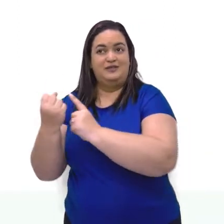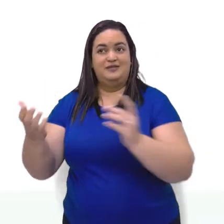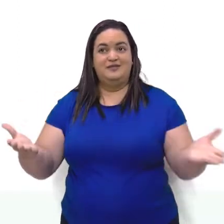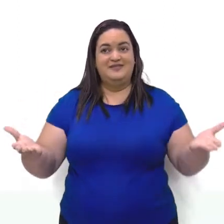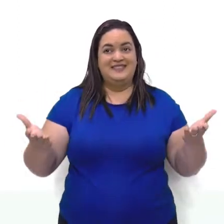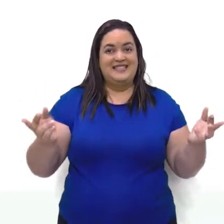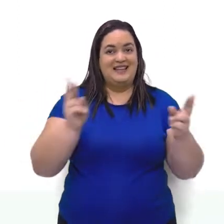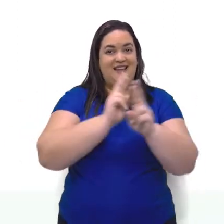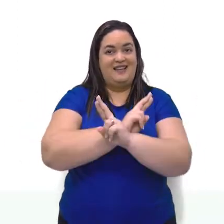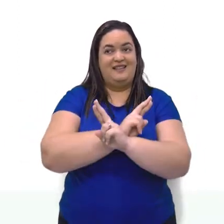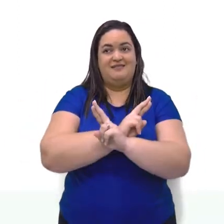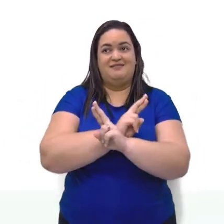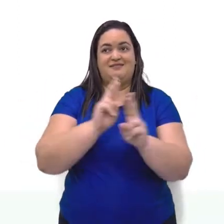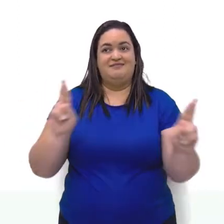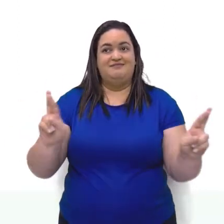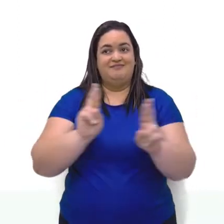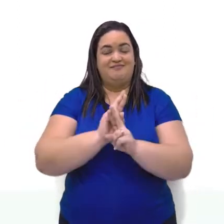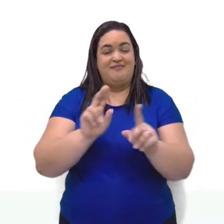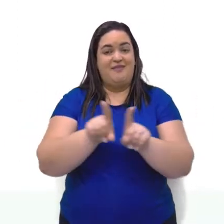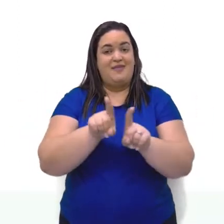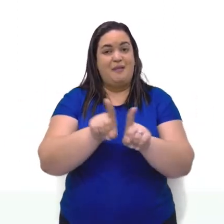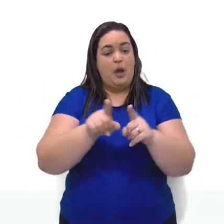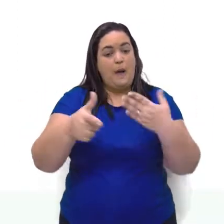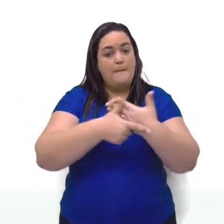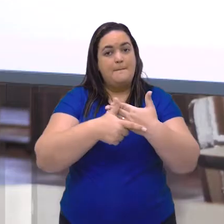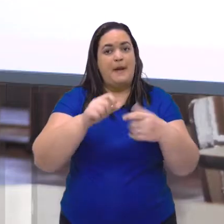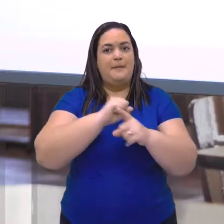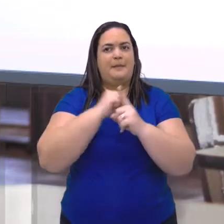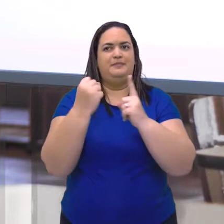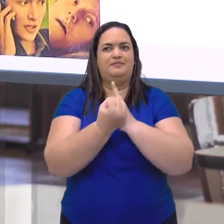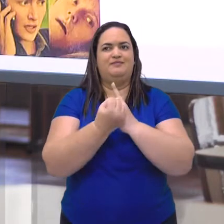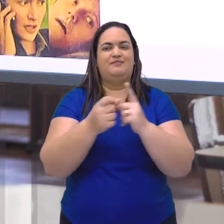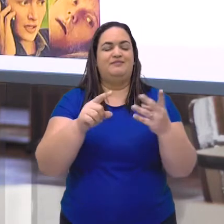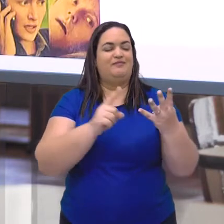E o quarto, refletir sobre os próprios sentimentos.